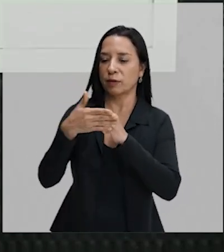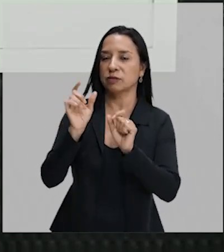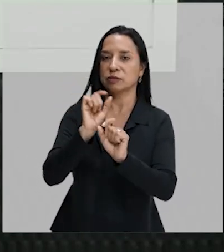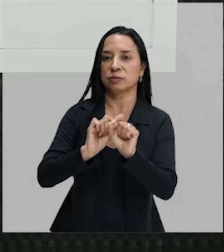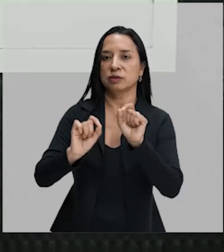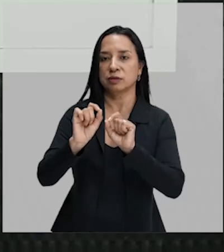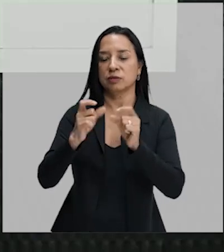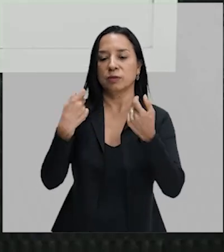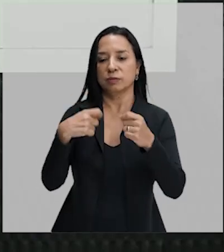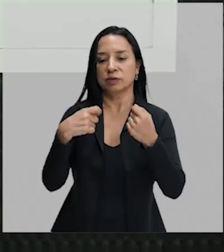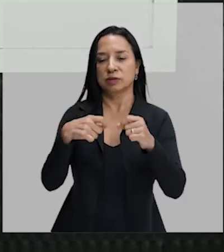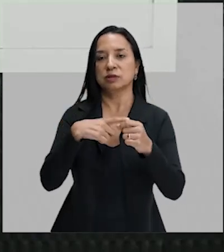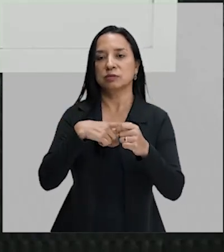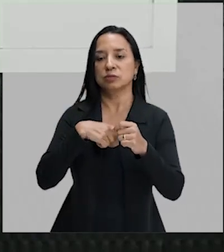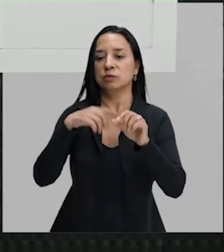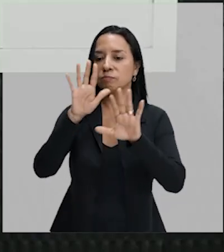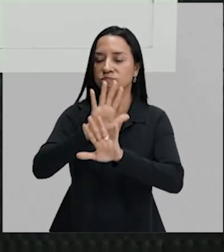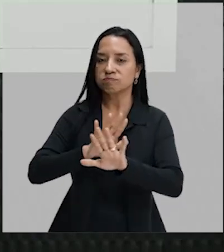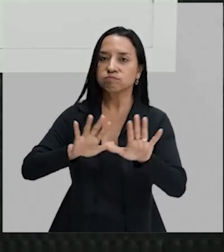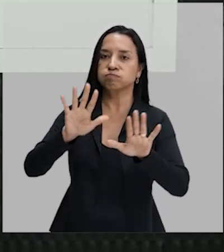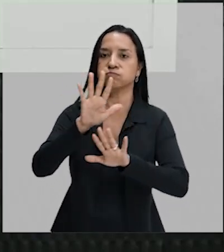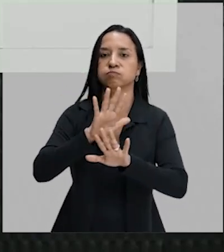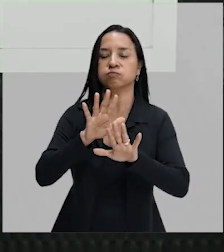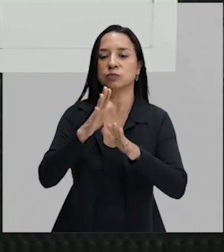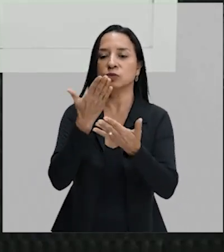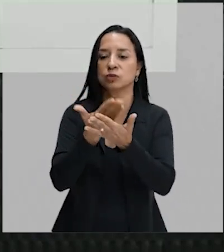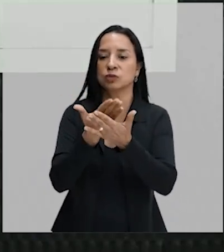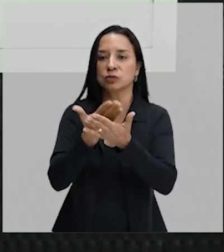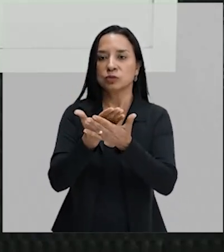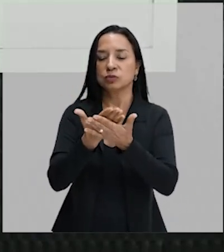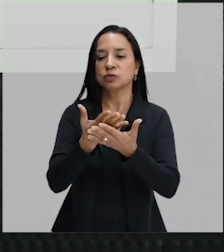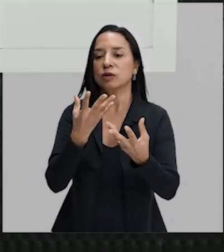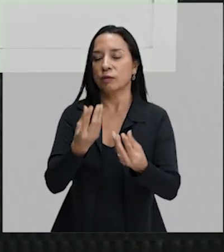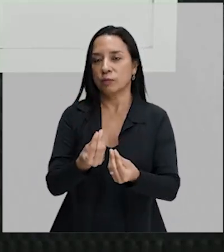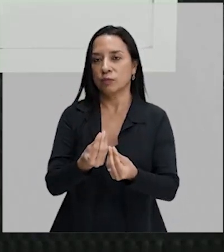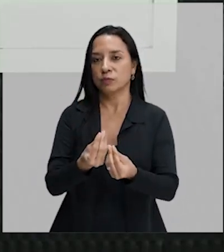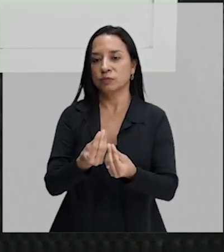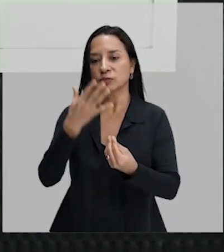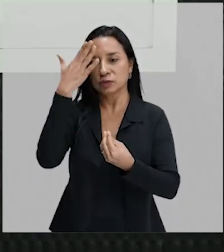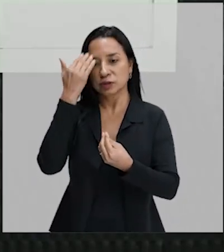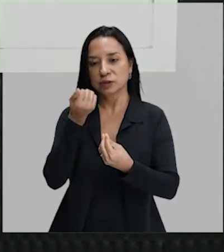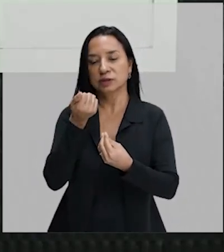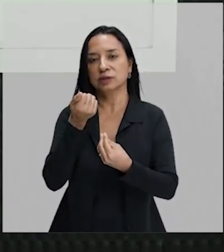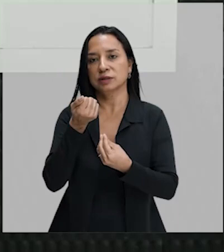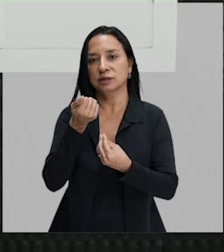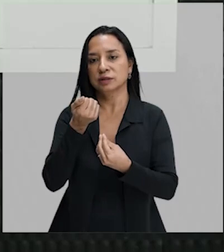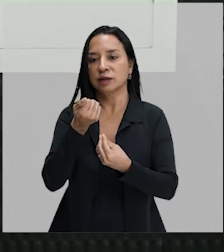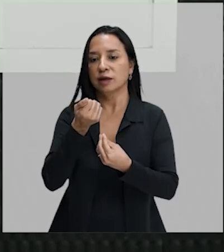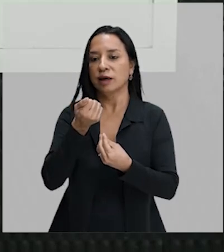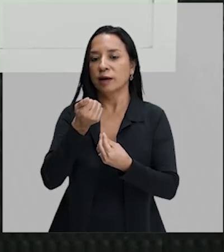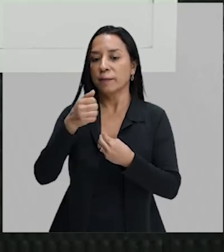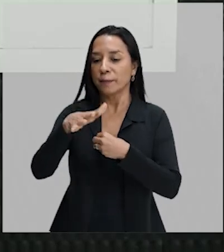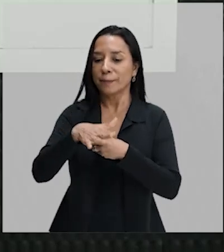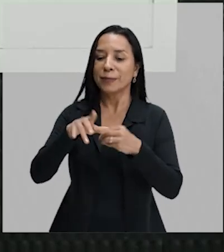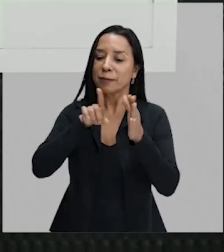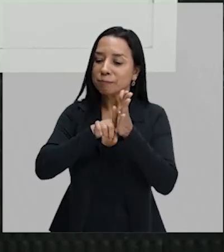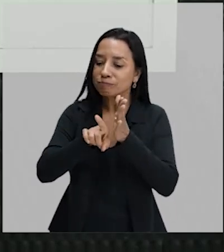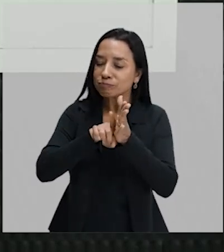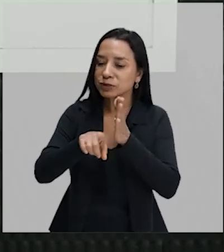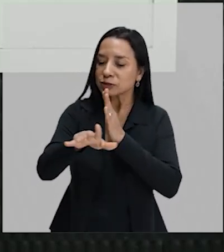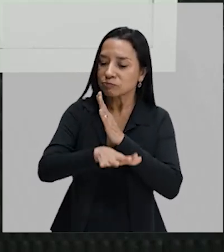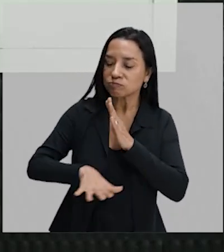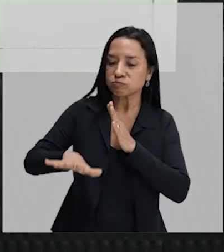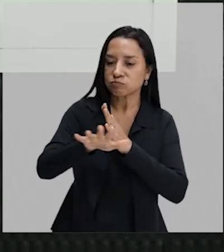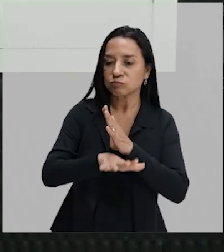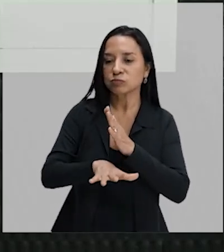nós precisamos ter muito cuidado, estudar bastante, saber pisar neste terreno que é a argumentação de